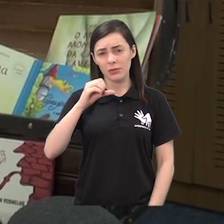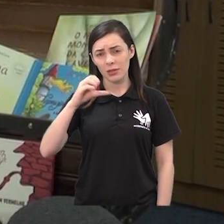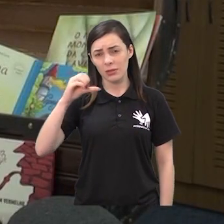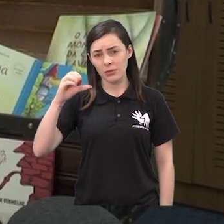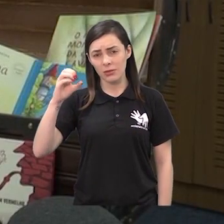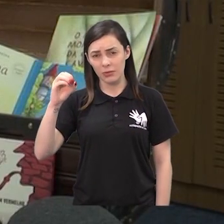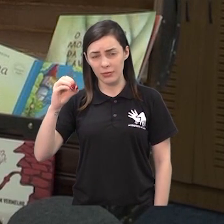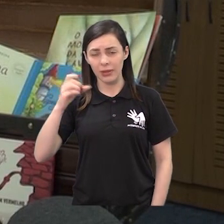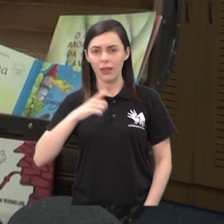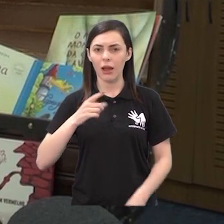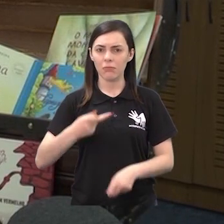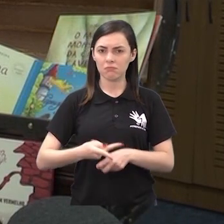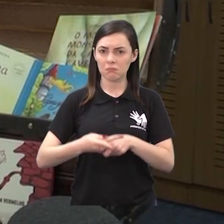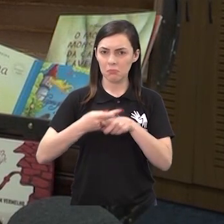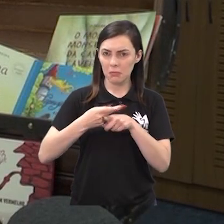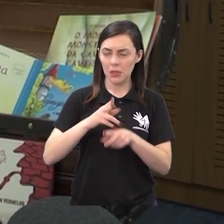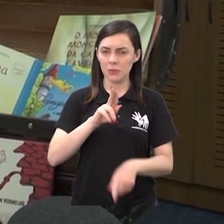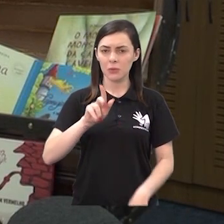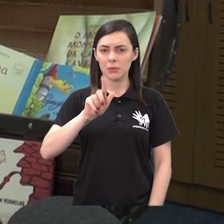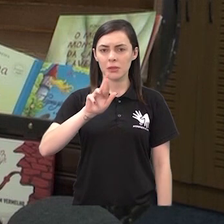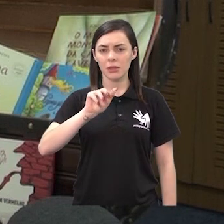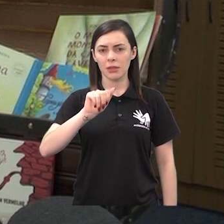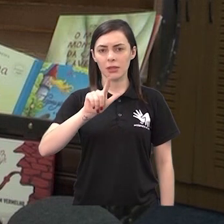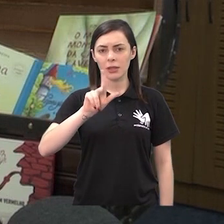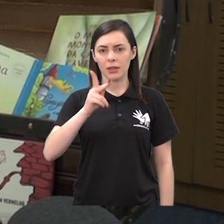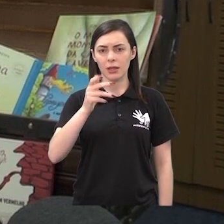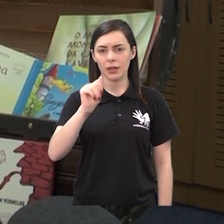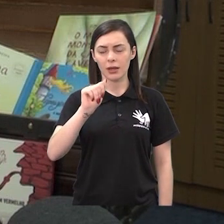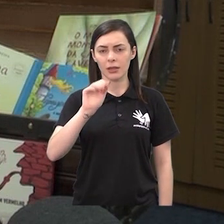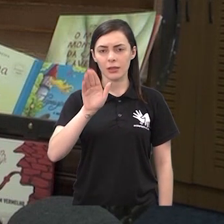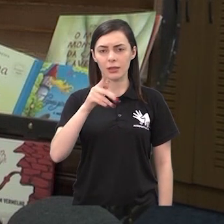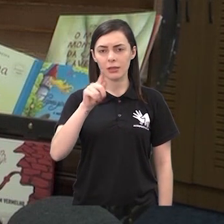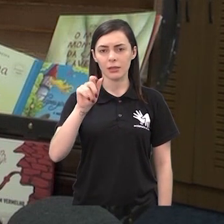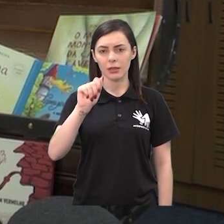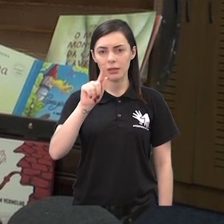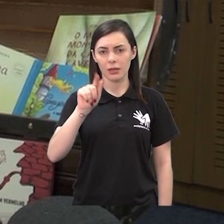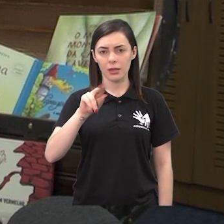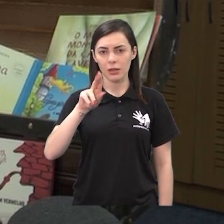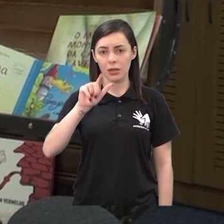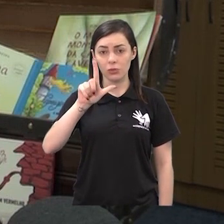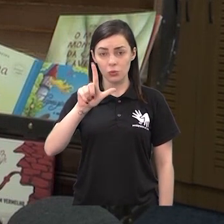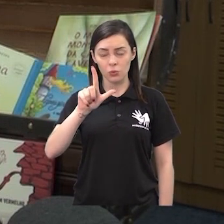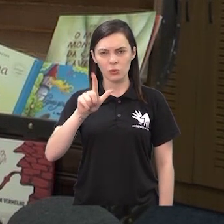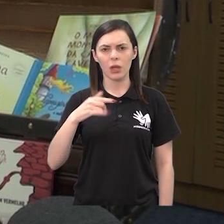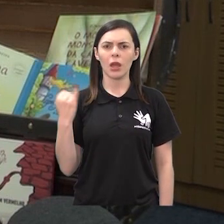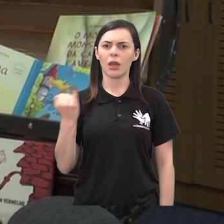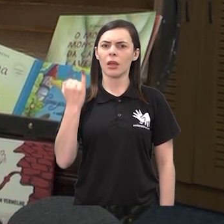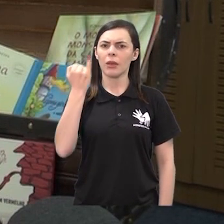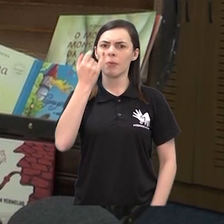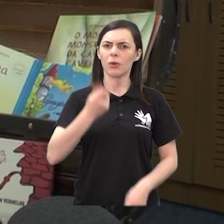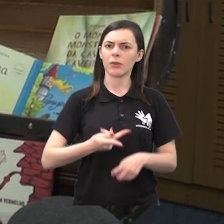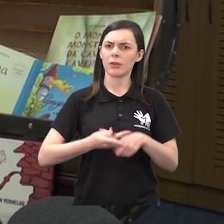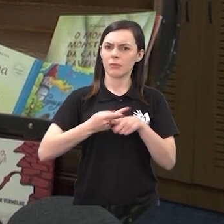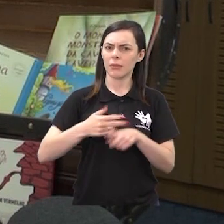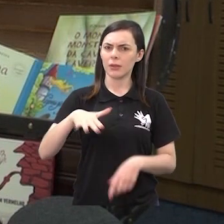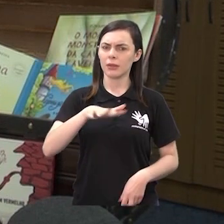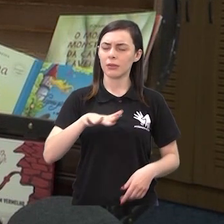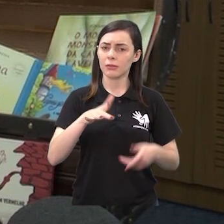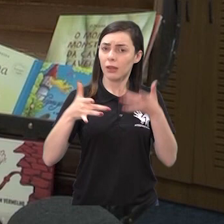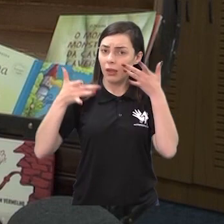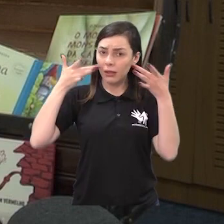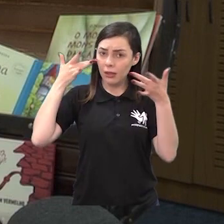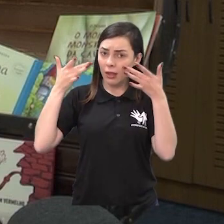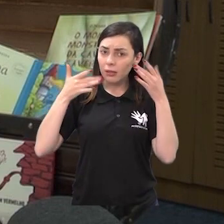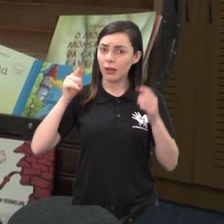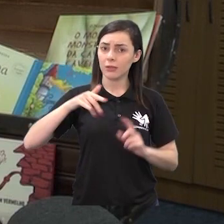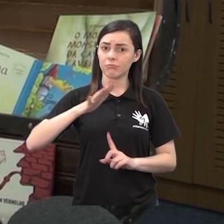ele ganhou um prêmio Gralha Azul, que é um dos mais importantes prêmios para toda a rede artística, teatral